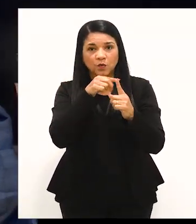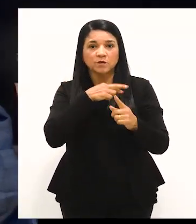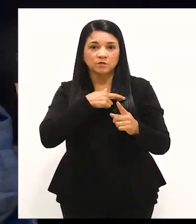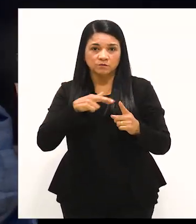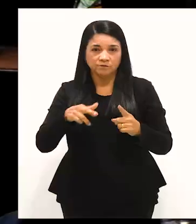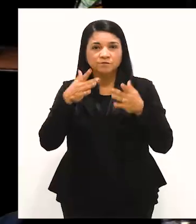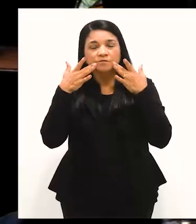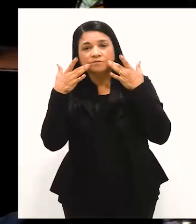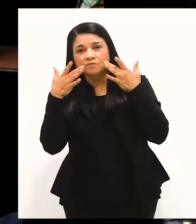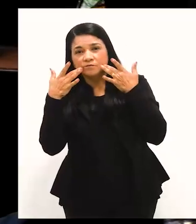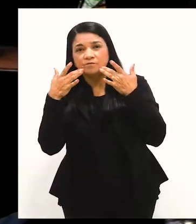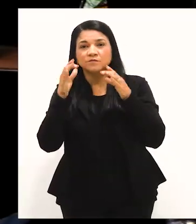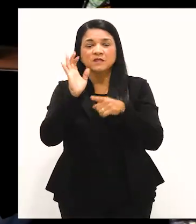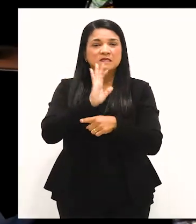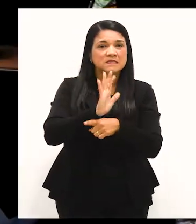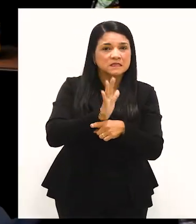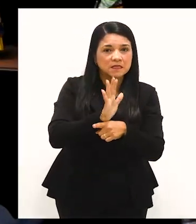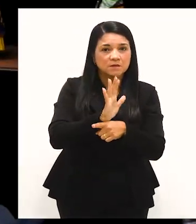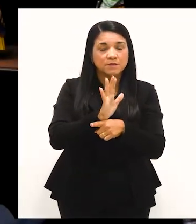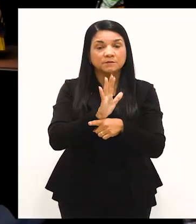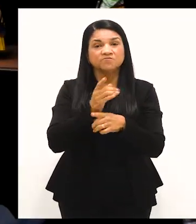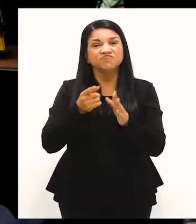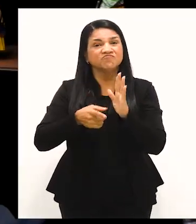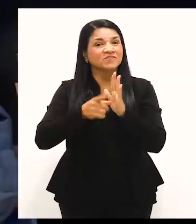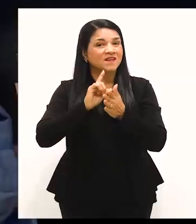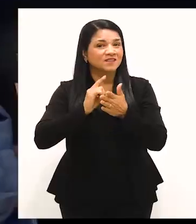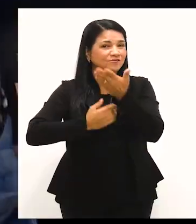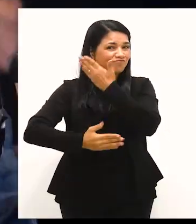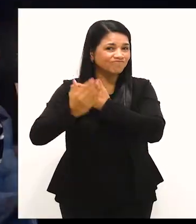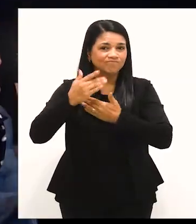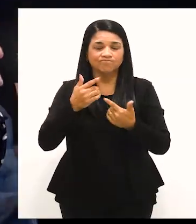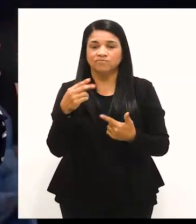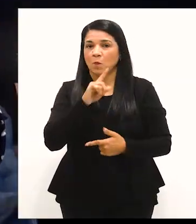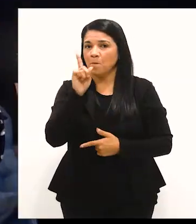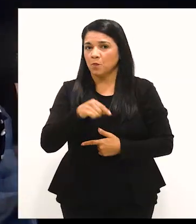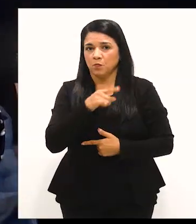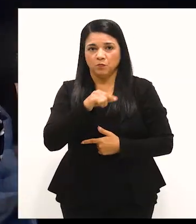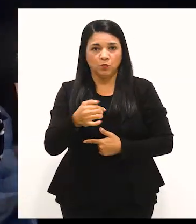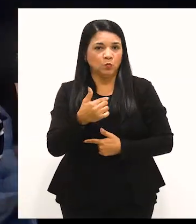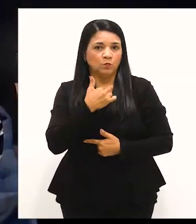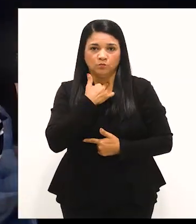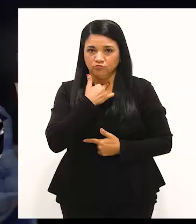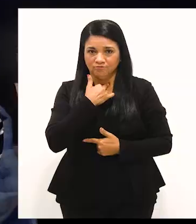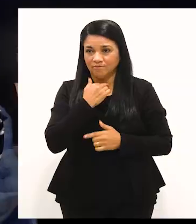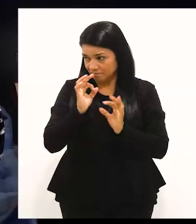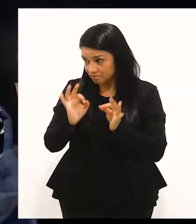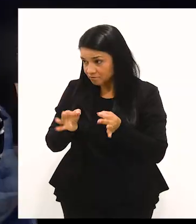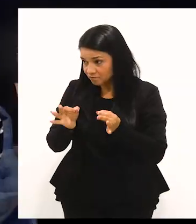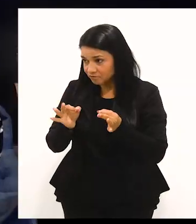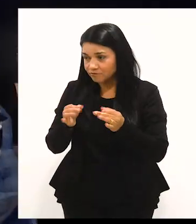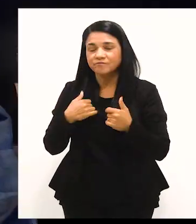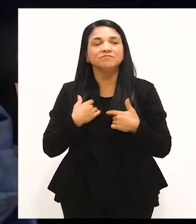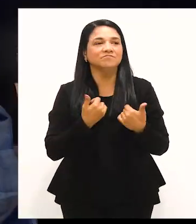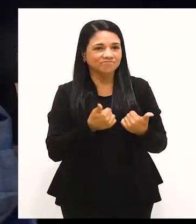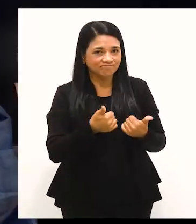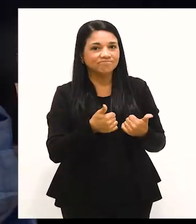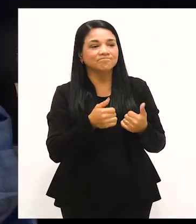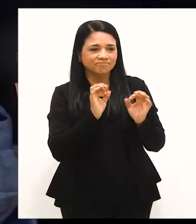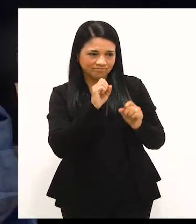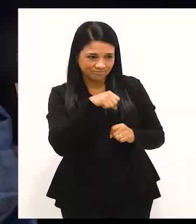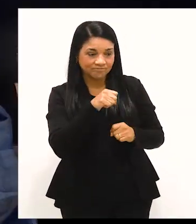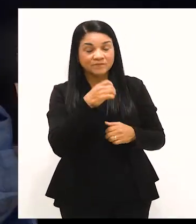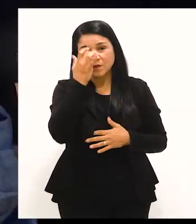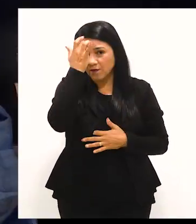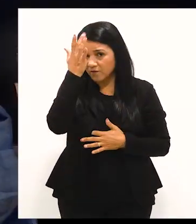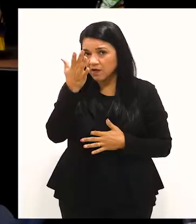religiosos. Sim, ou sim. seja, peças teatrais, cinema, o que antes era proibido também. Correto? Certo. Então isso já